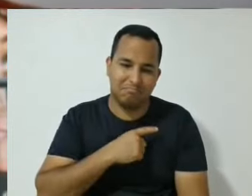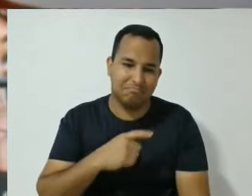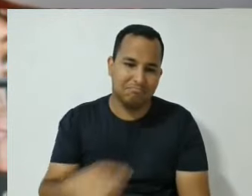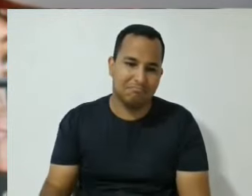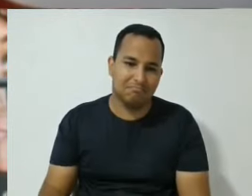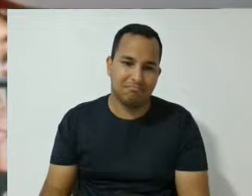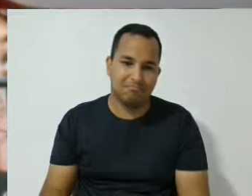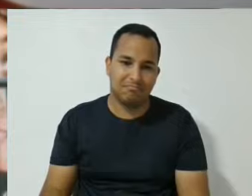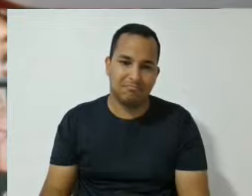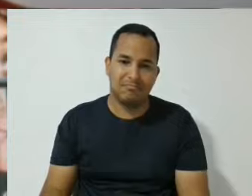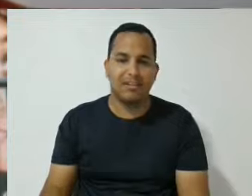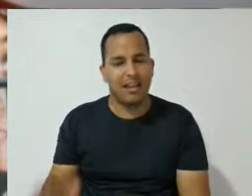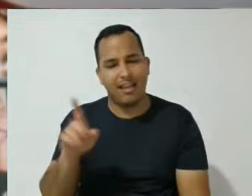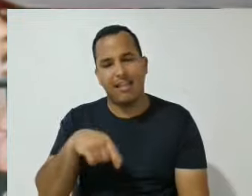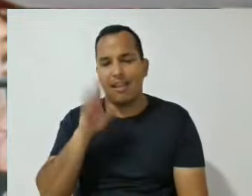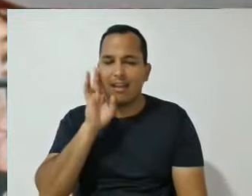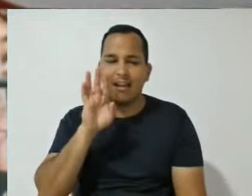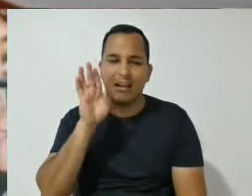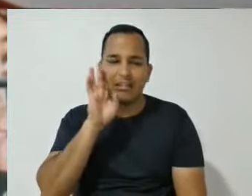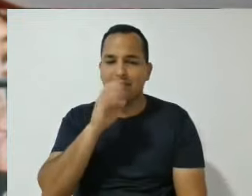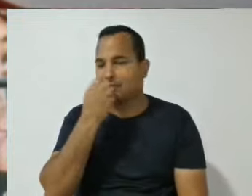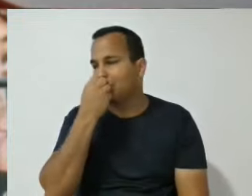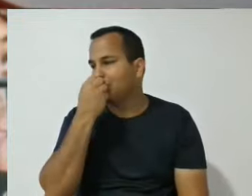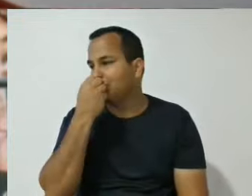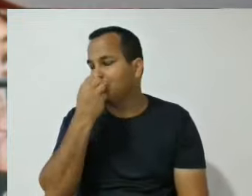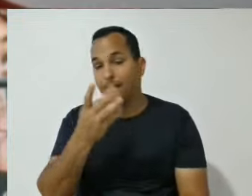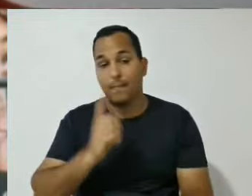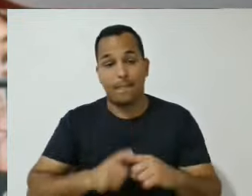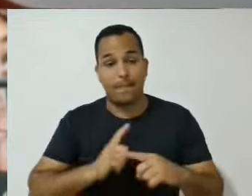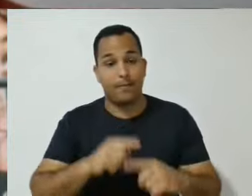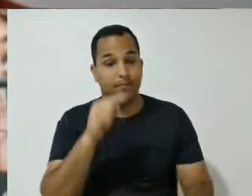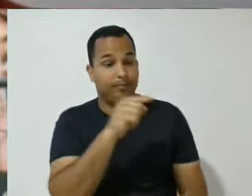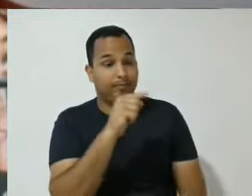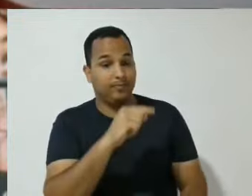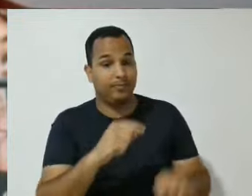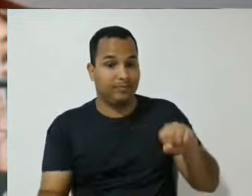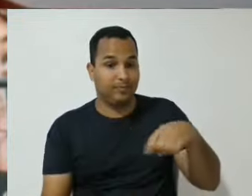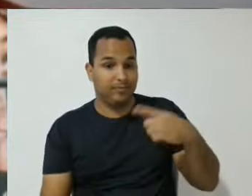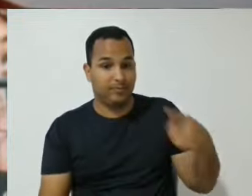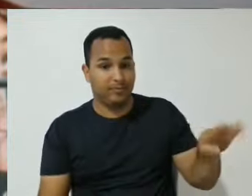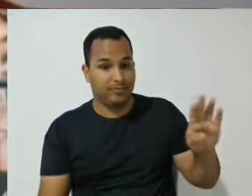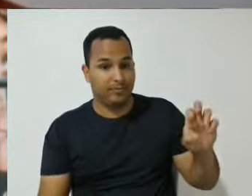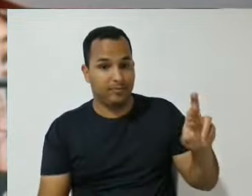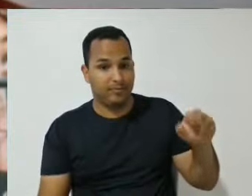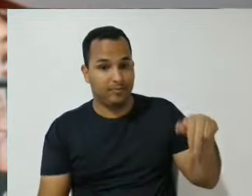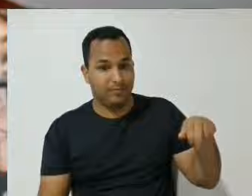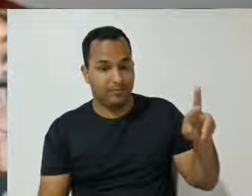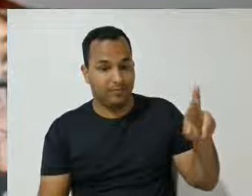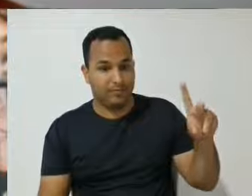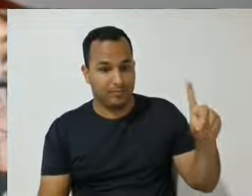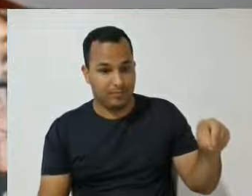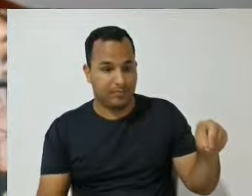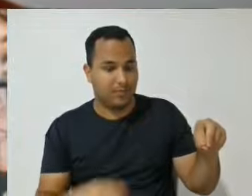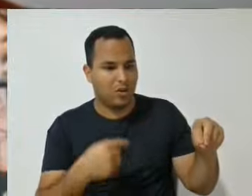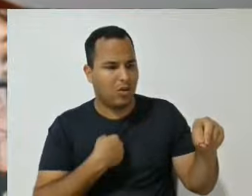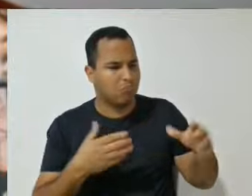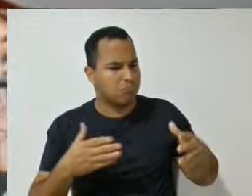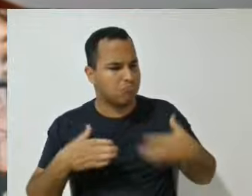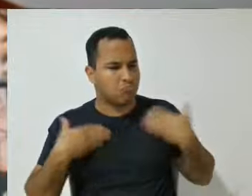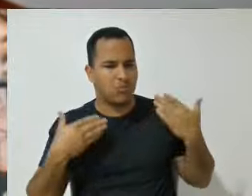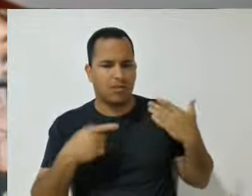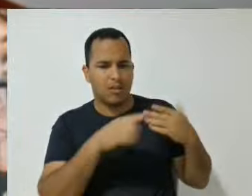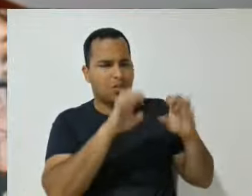Foi muito legal, porque, na verdade, o Centro Cultural São Bernardo me surpreendeu. Né? Eu cheguei lá, aquela estrutura